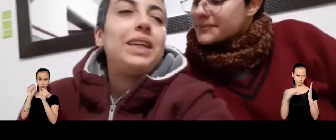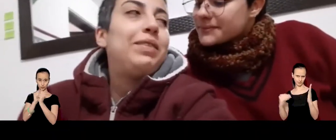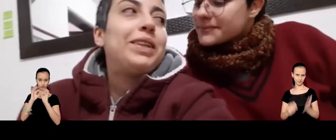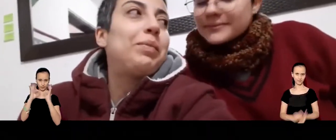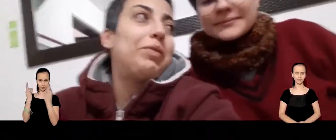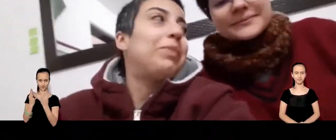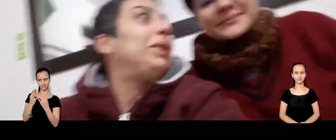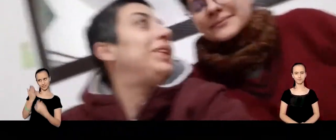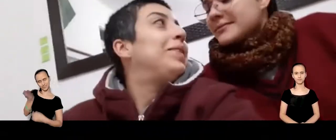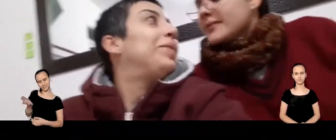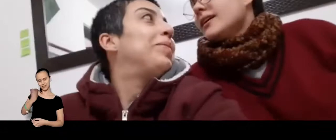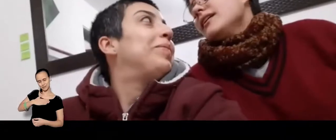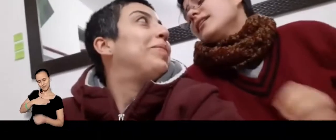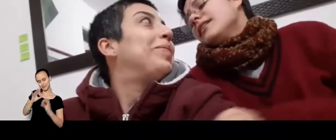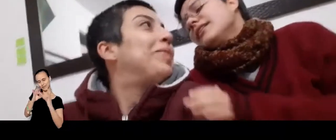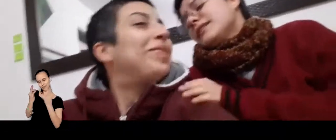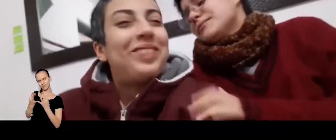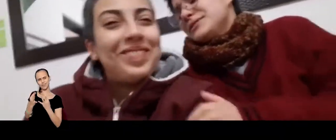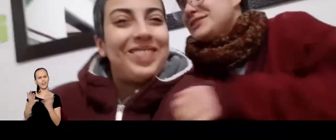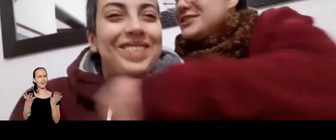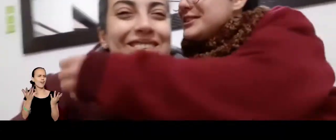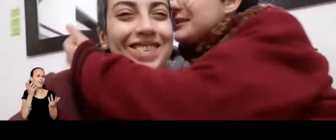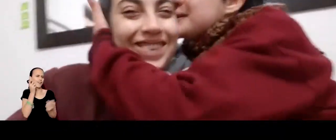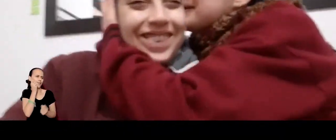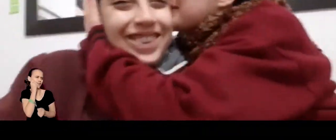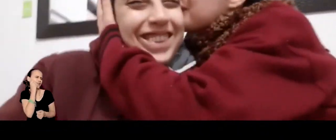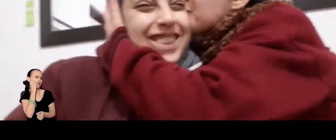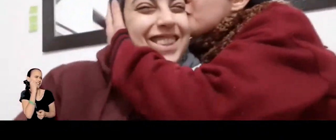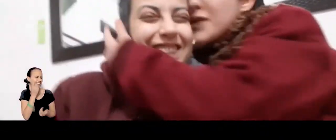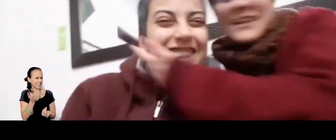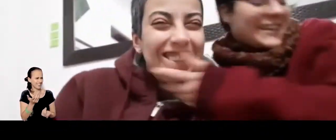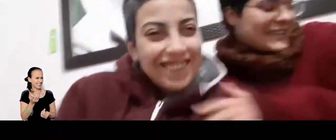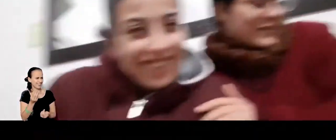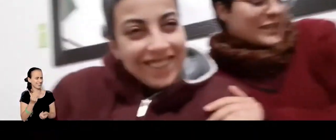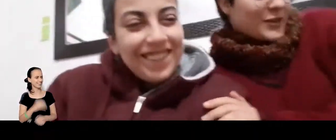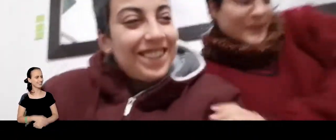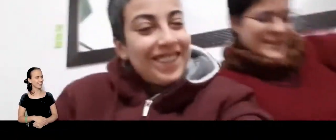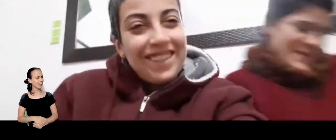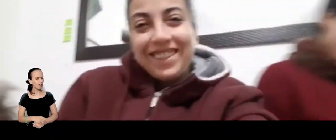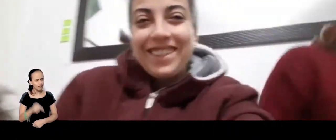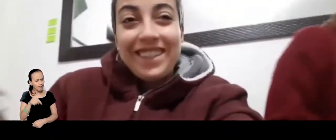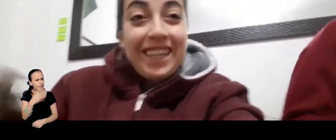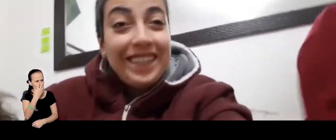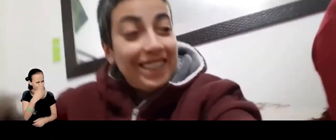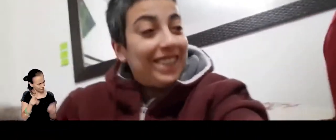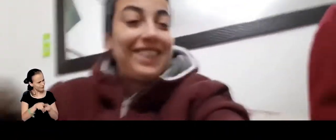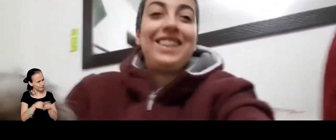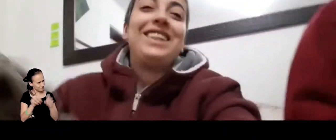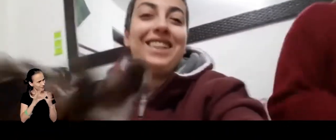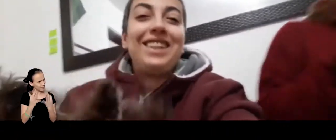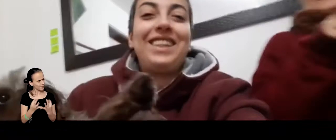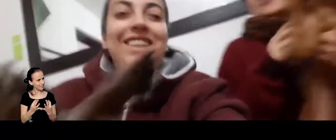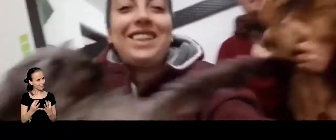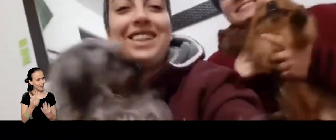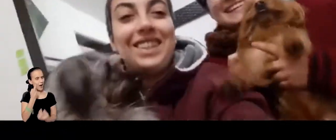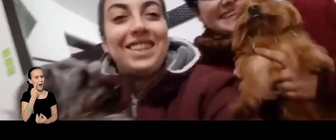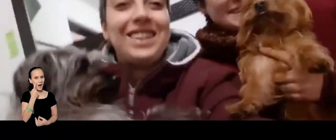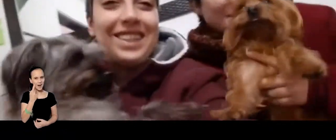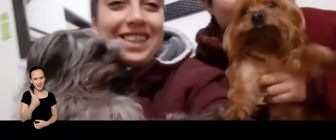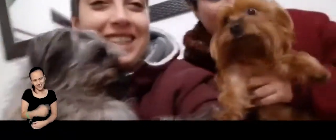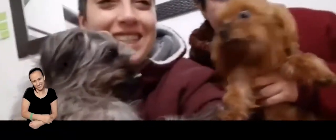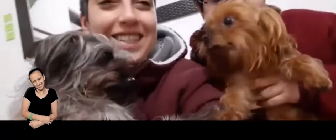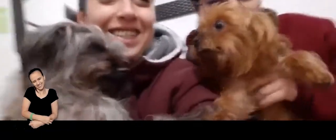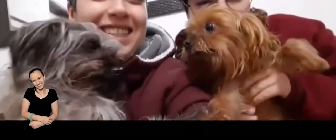pensam como família tradicional. Ah, bonitinha. E os cachorros também. Sim. Ó,